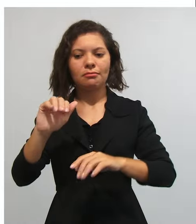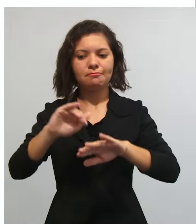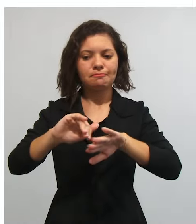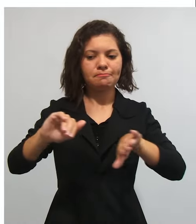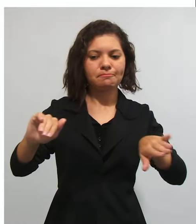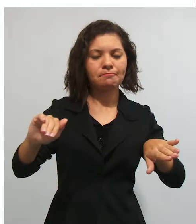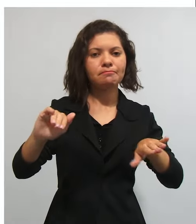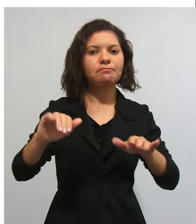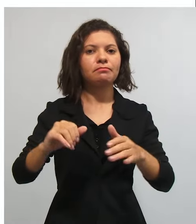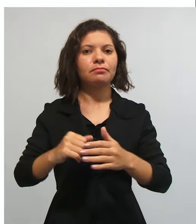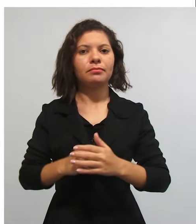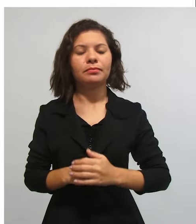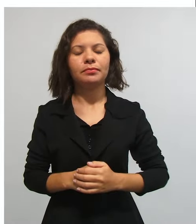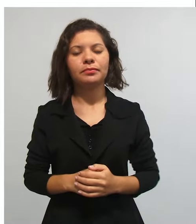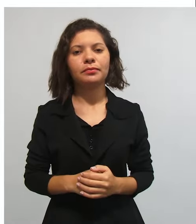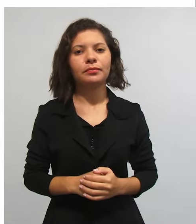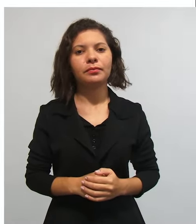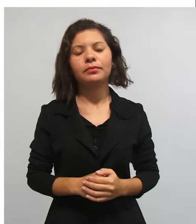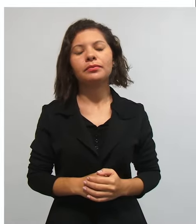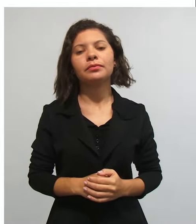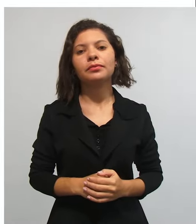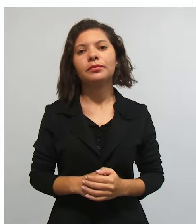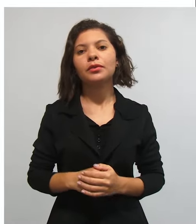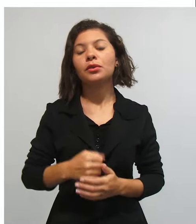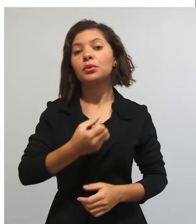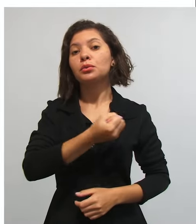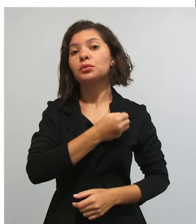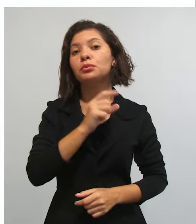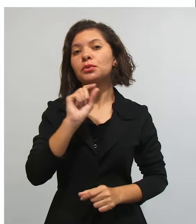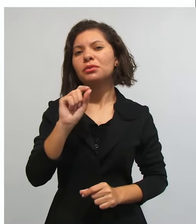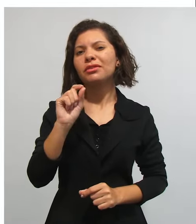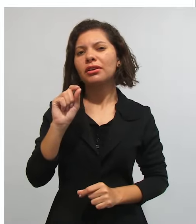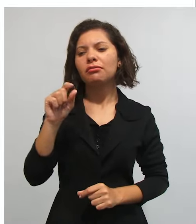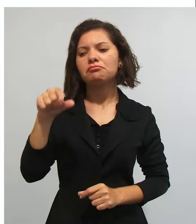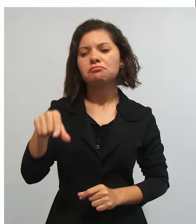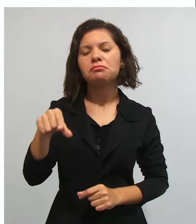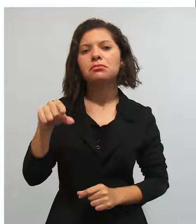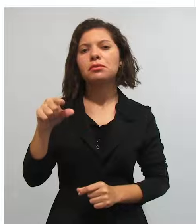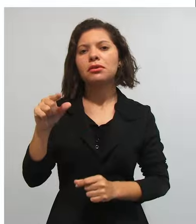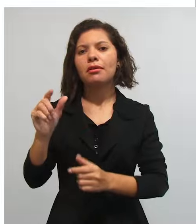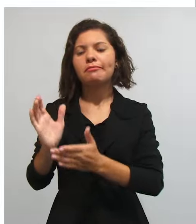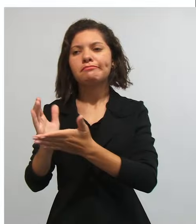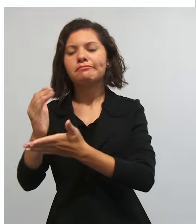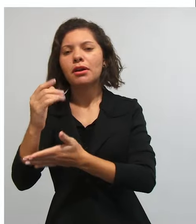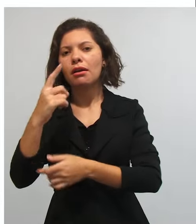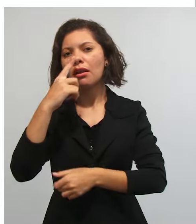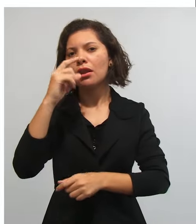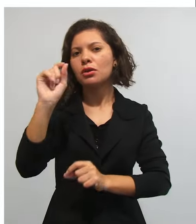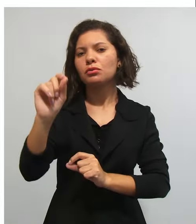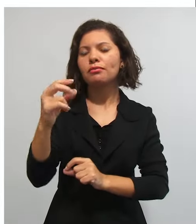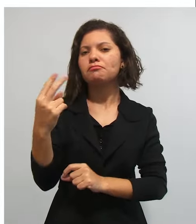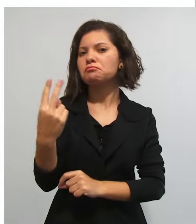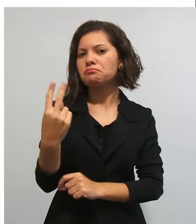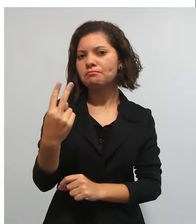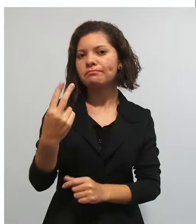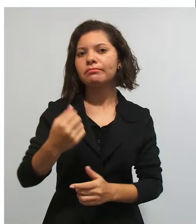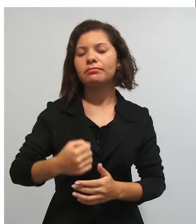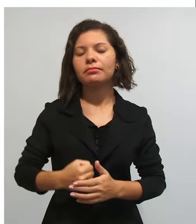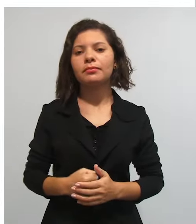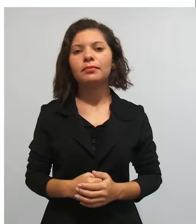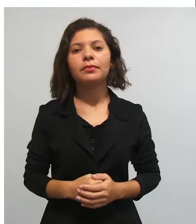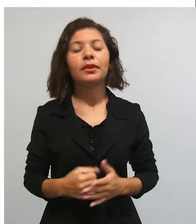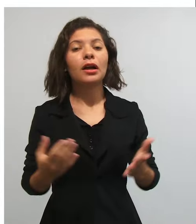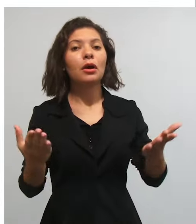lixo, aqui no caso de espécie, será 2, tá? Agora, a gente tem